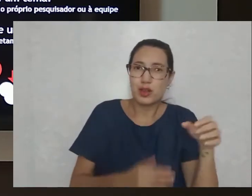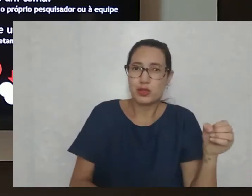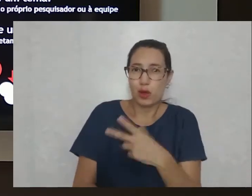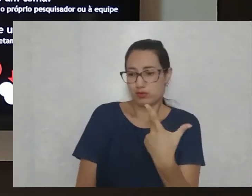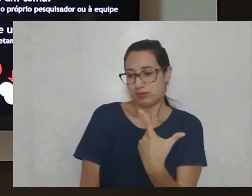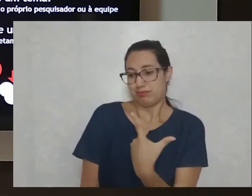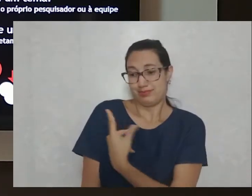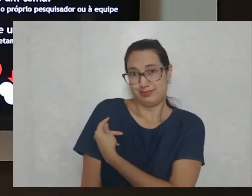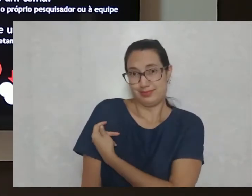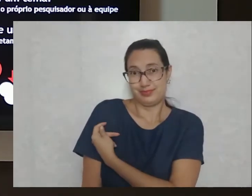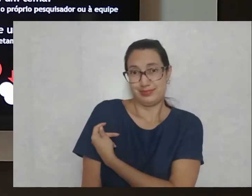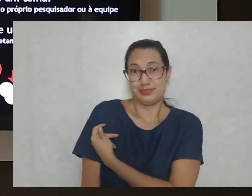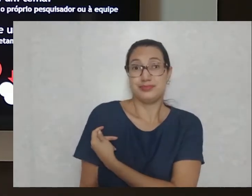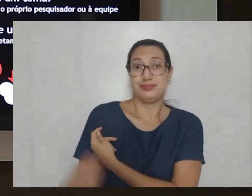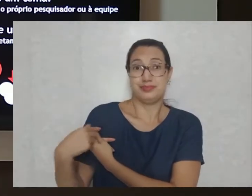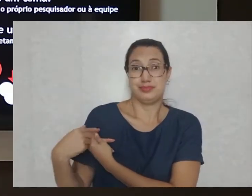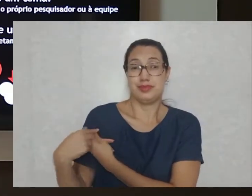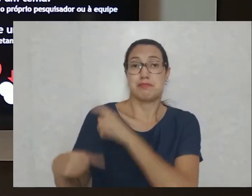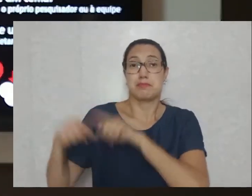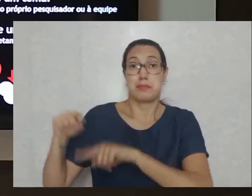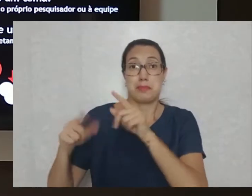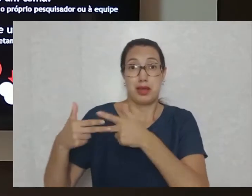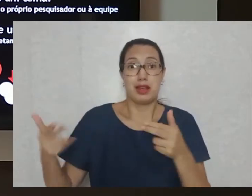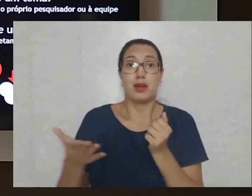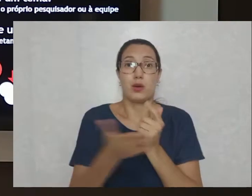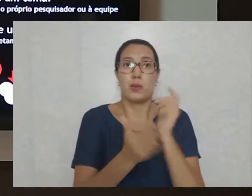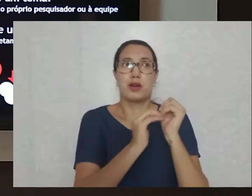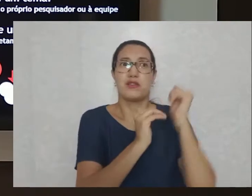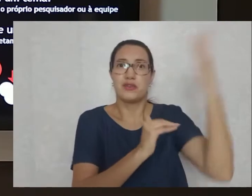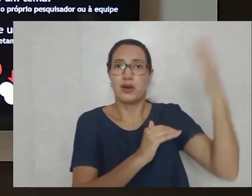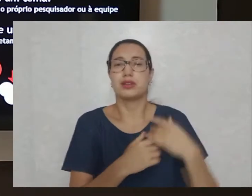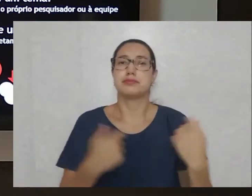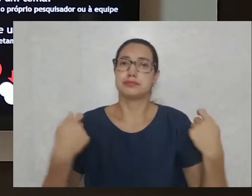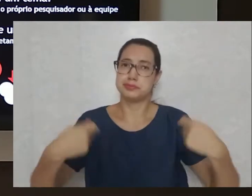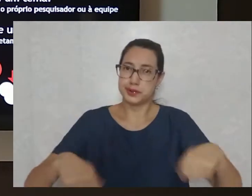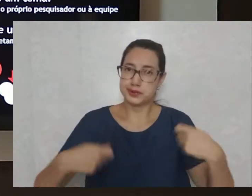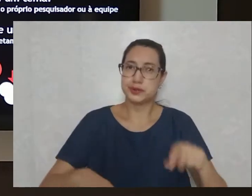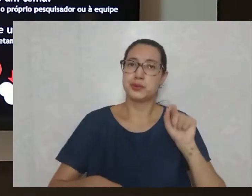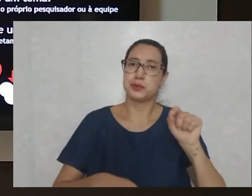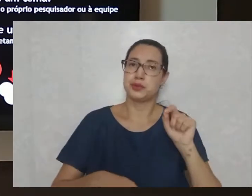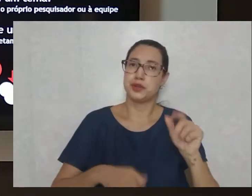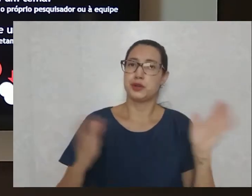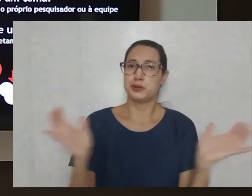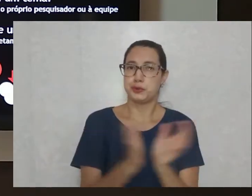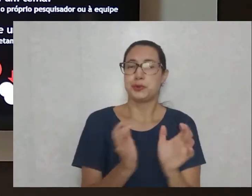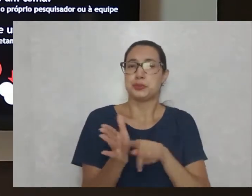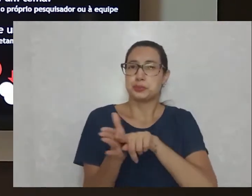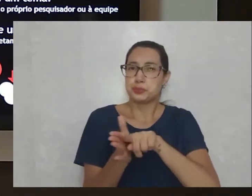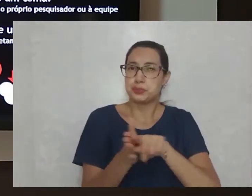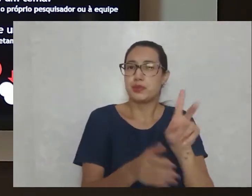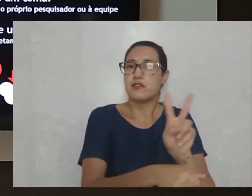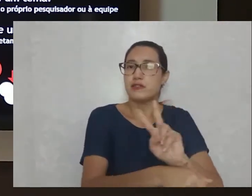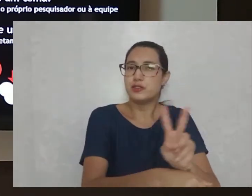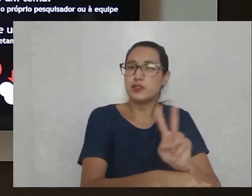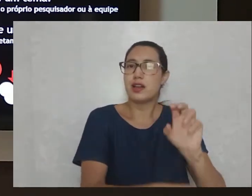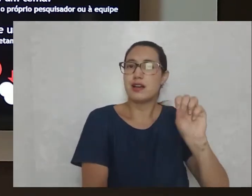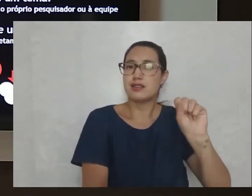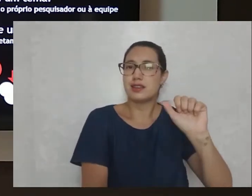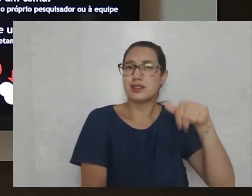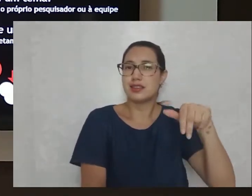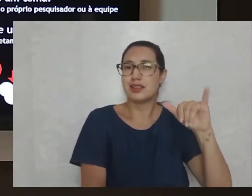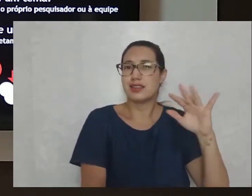para a vacina vêm de fora, né? Vai precisar passar por vigilância sanitária, alguma coisa desse tipo. Às vezes você depende de licenças ambientais,